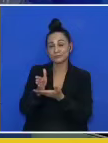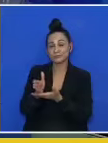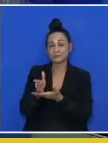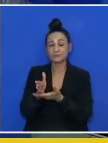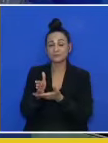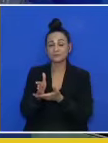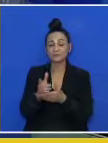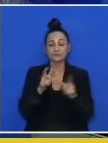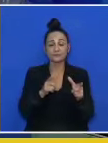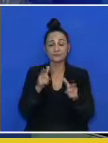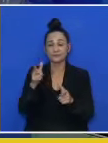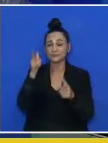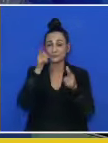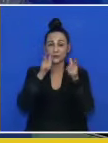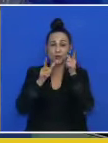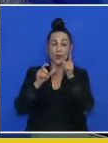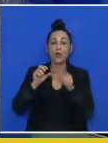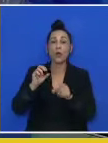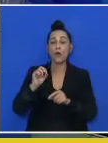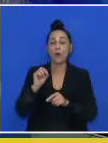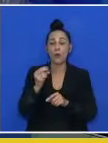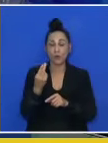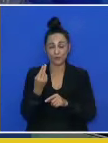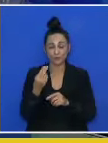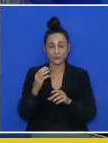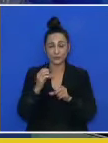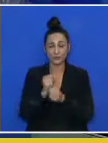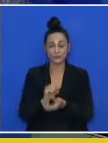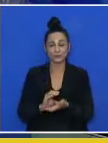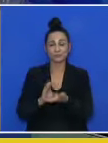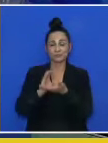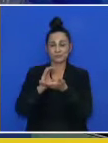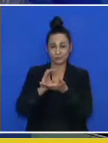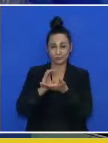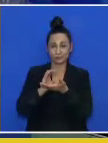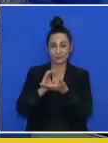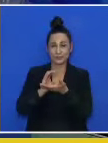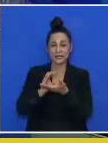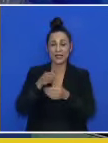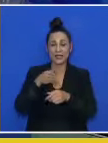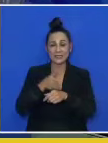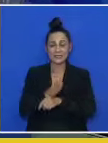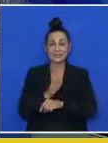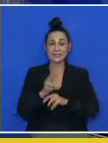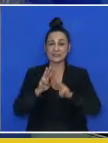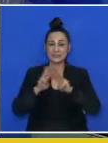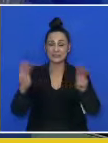você poderá saber de onde são as apostas vencedoras ou se o prêmio está acumulado,